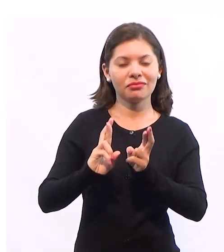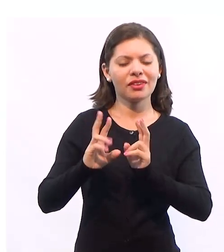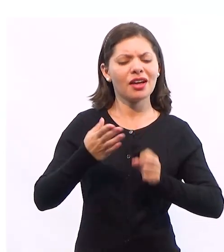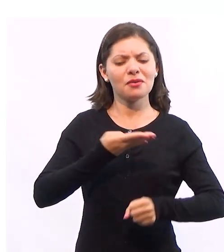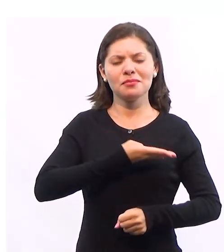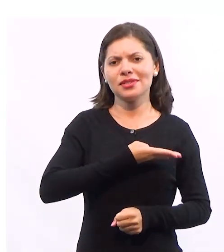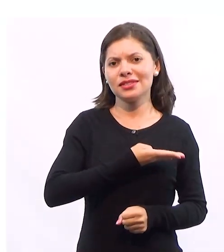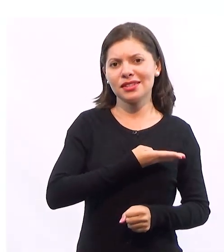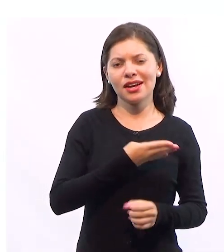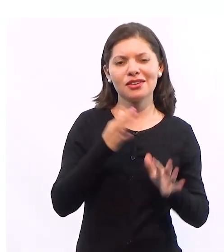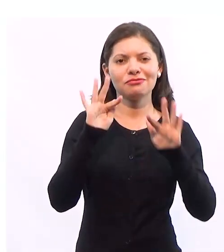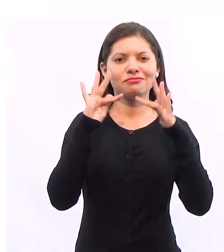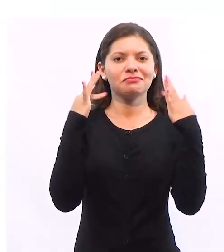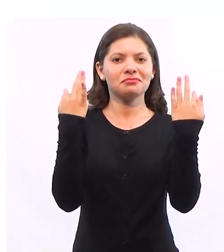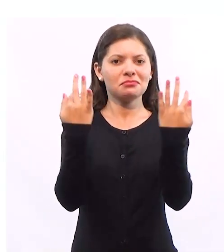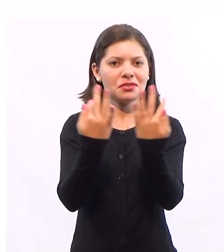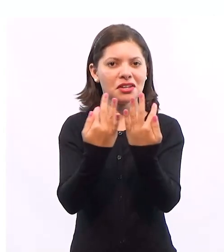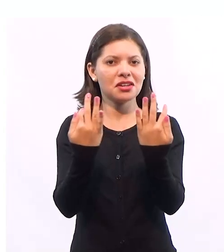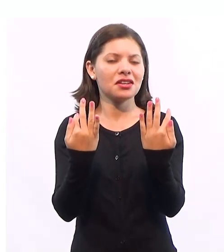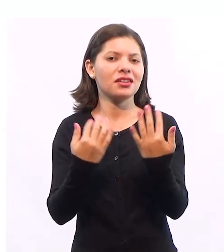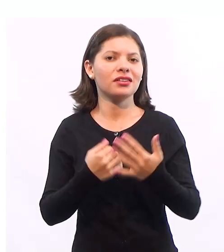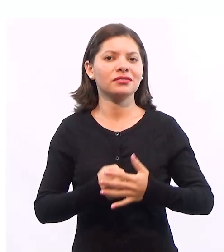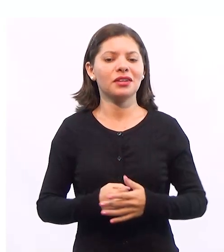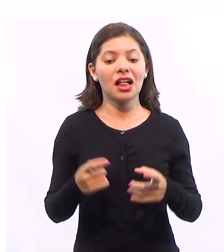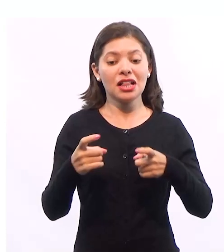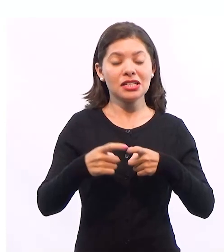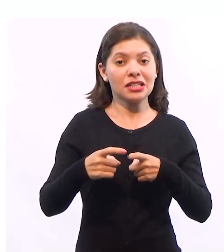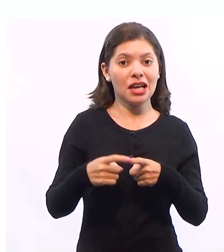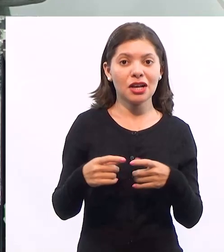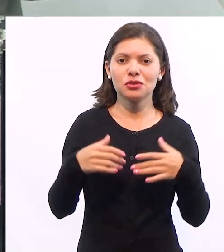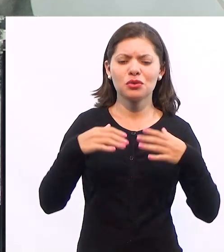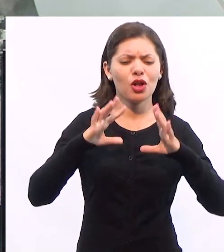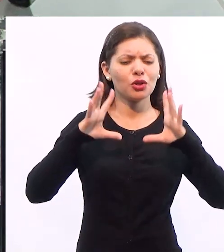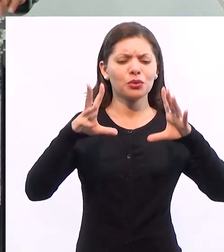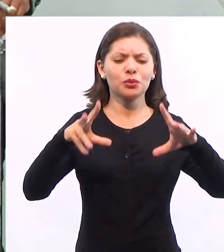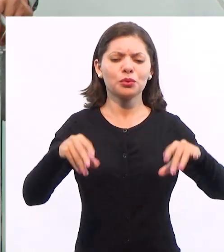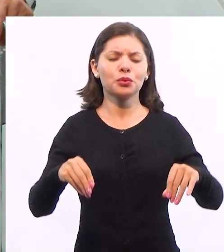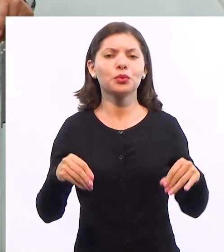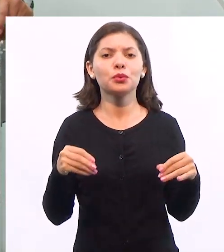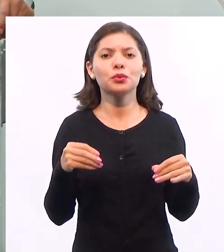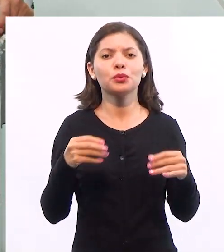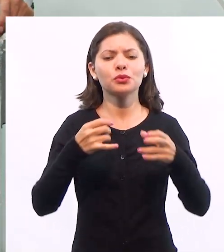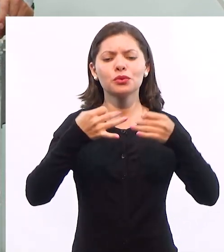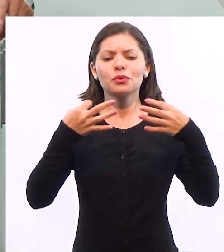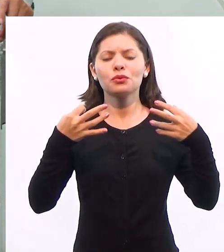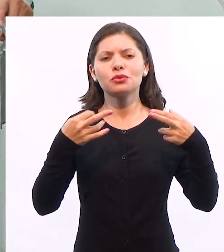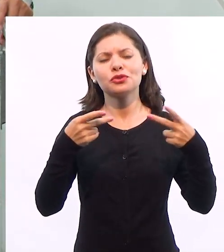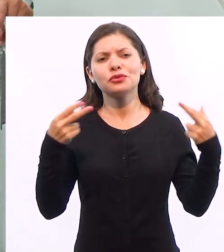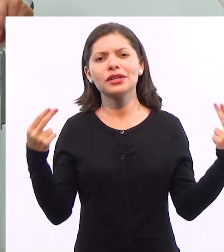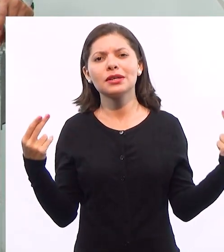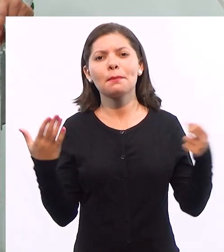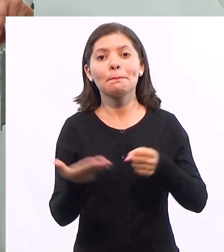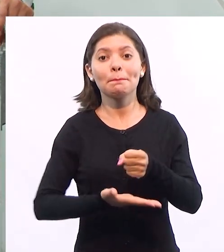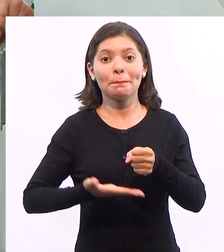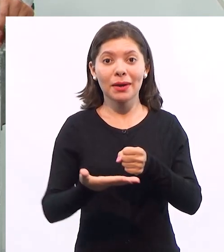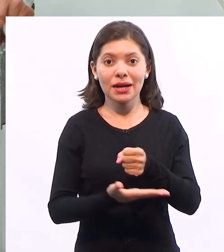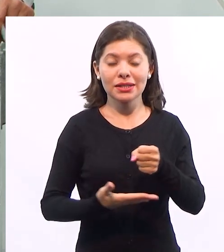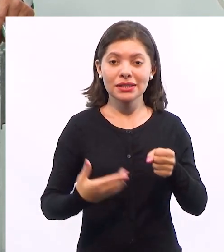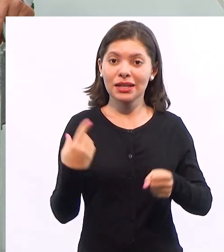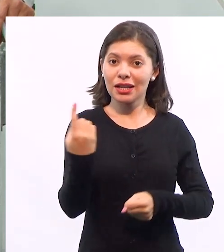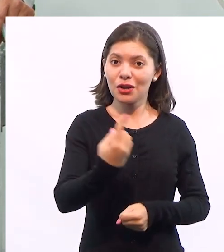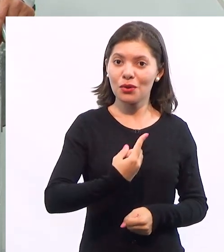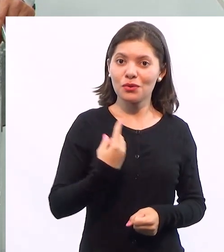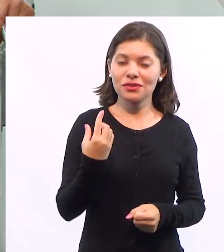Amizade, família, intimidade sexual, tudo isso são coisas básicas na vida do ser humano.